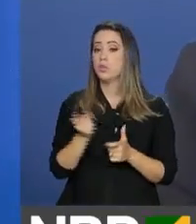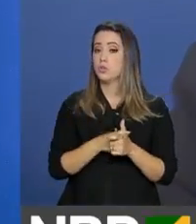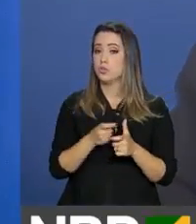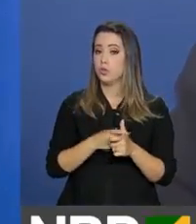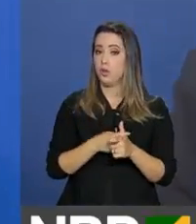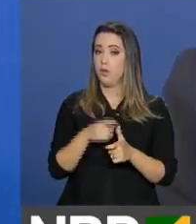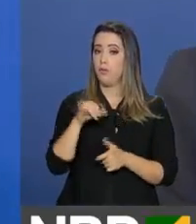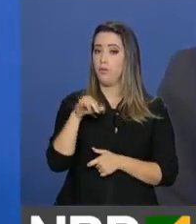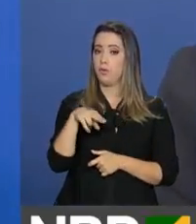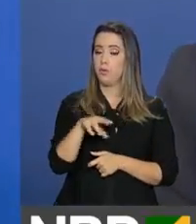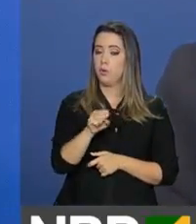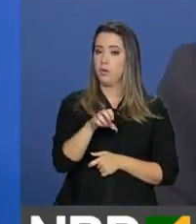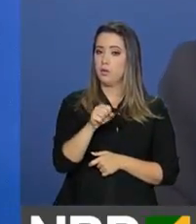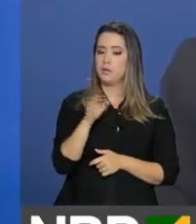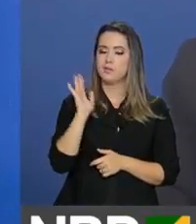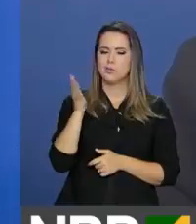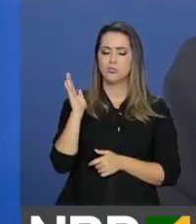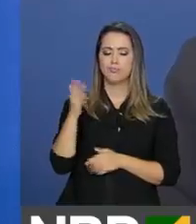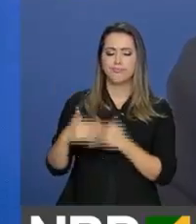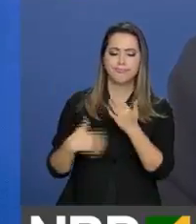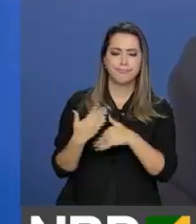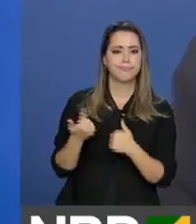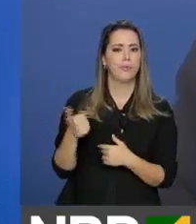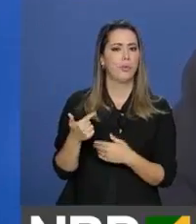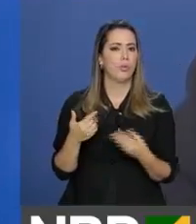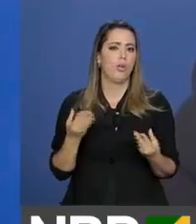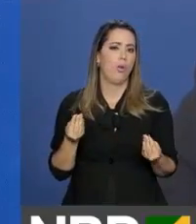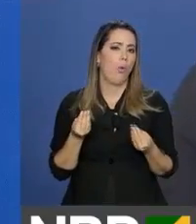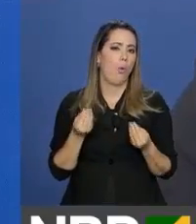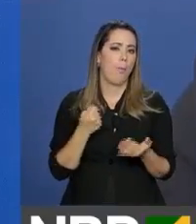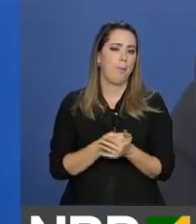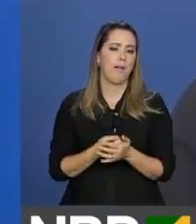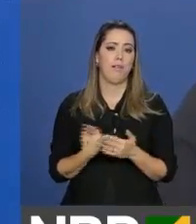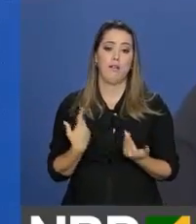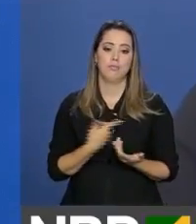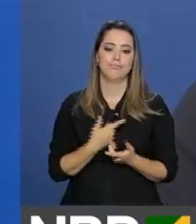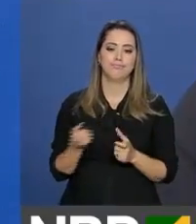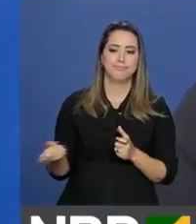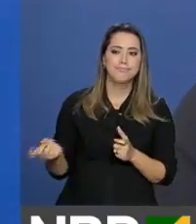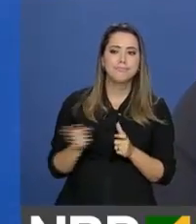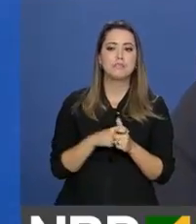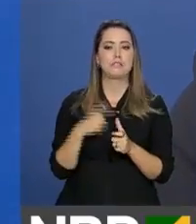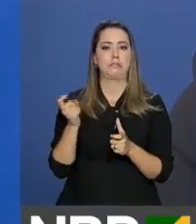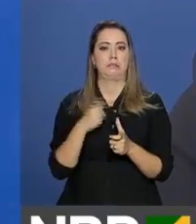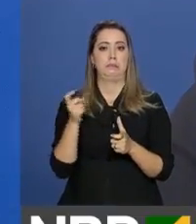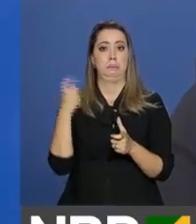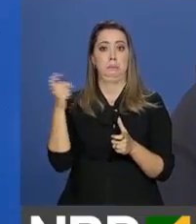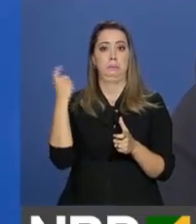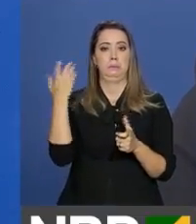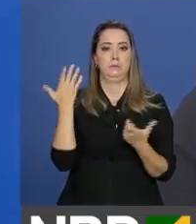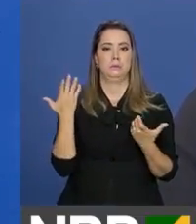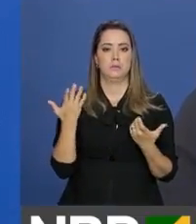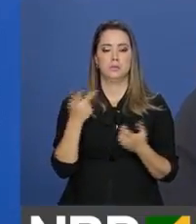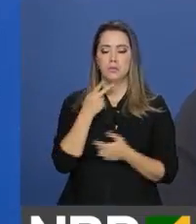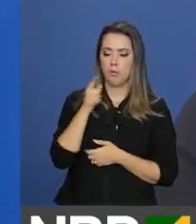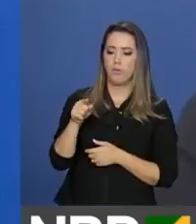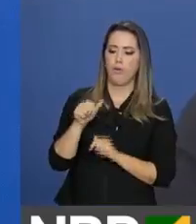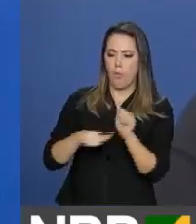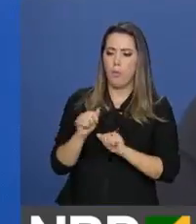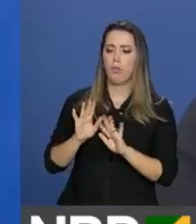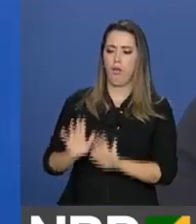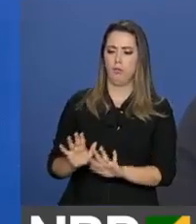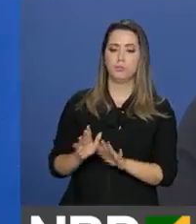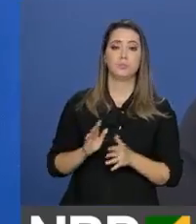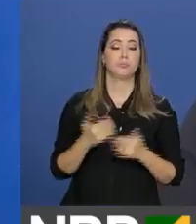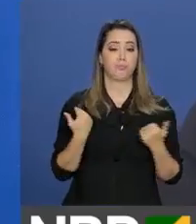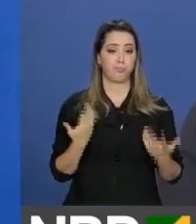aí uma fortuna há muito tempo e não há como pagar. E, com isso, nós nos tornamos inadimplentes. Eu disse: eu vou torná-los